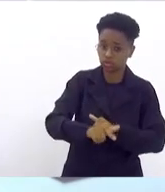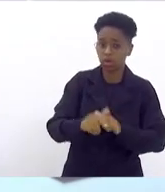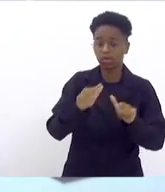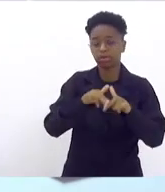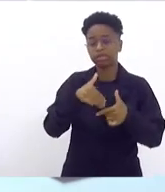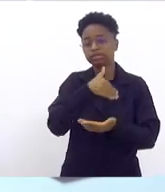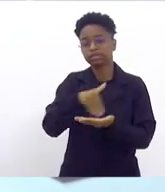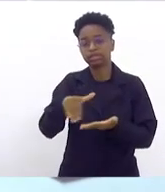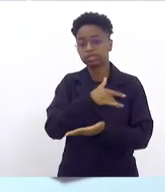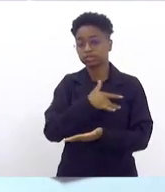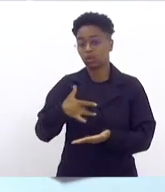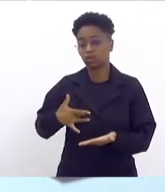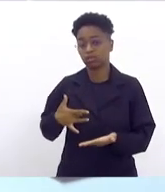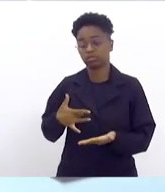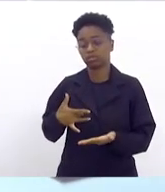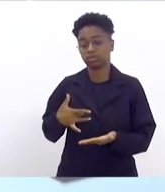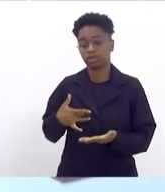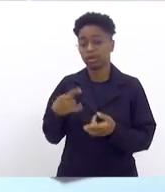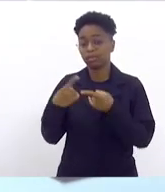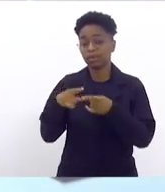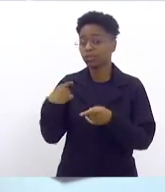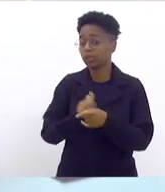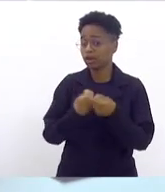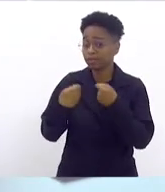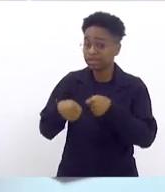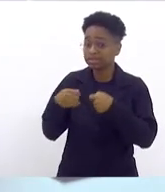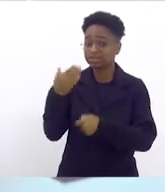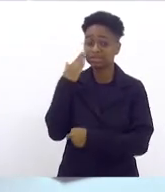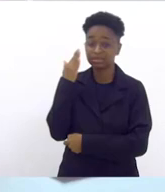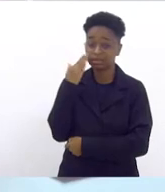Secretaria de Saúde, para a gente ter noção se aquele